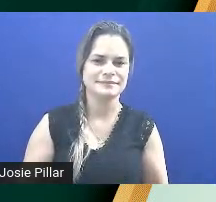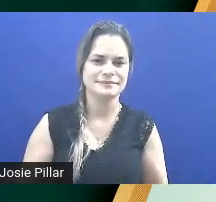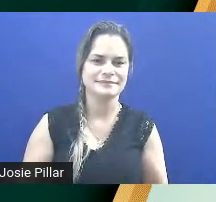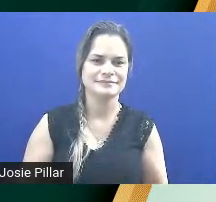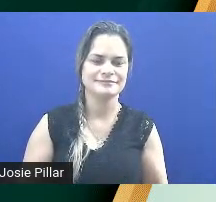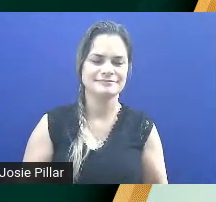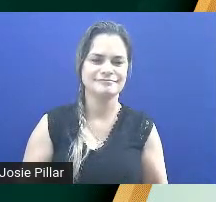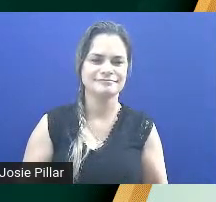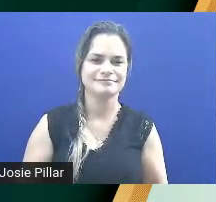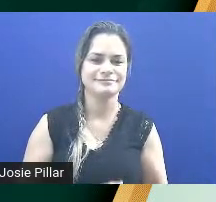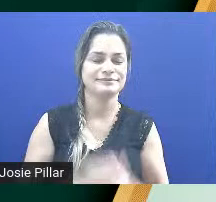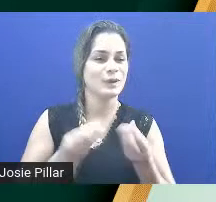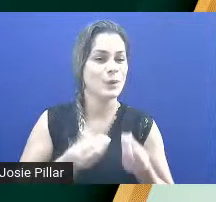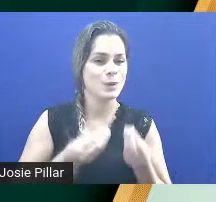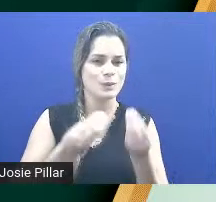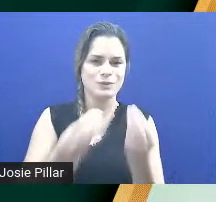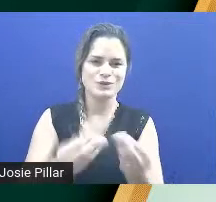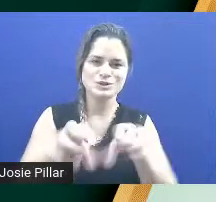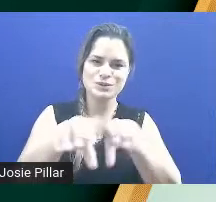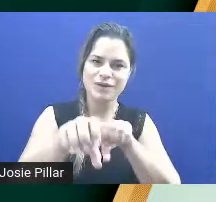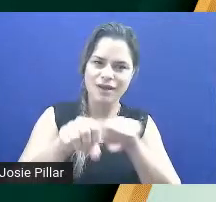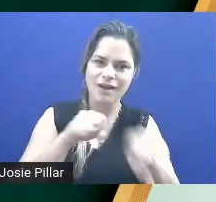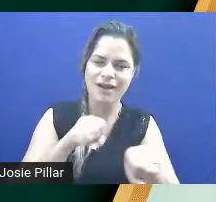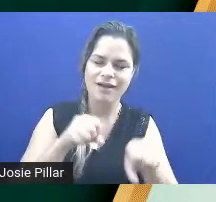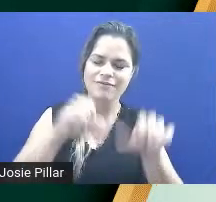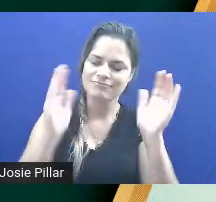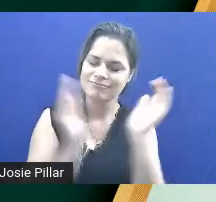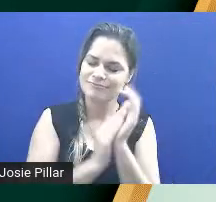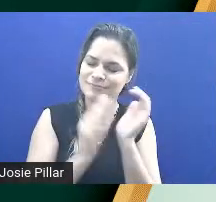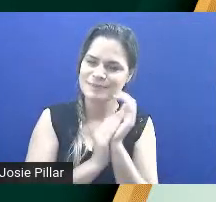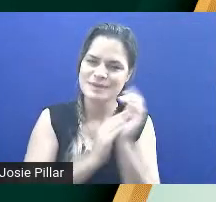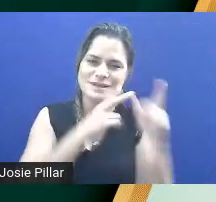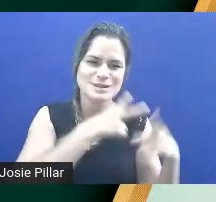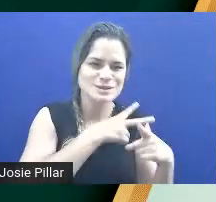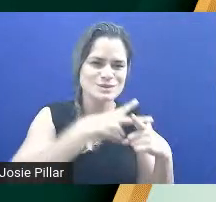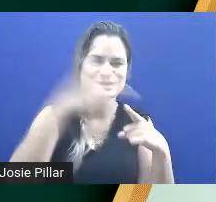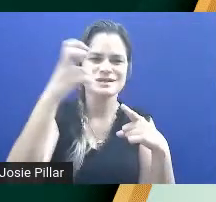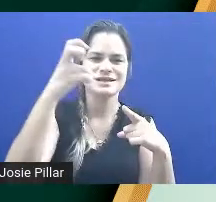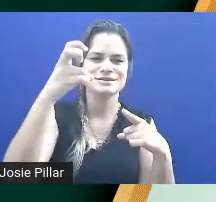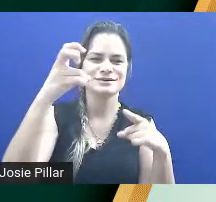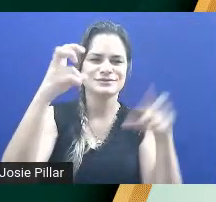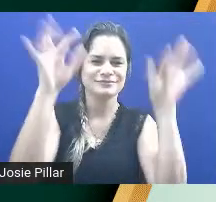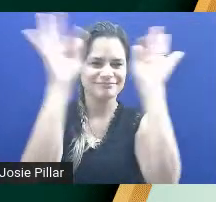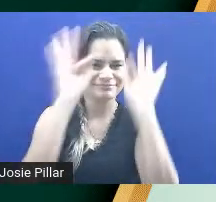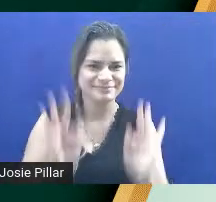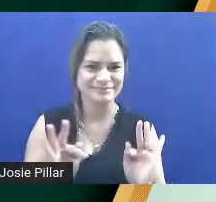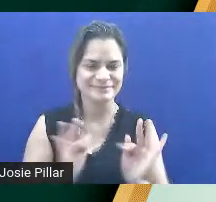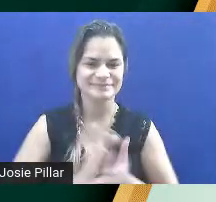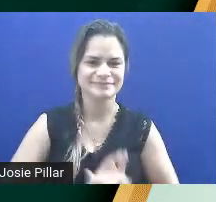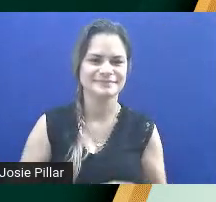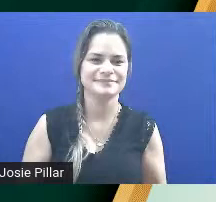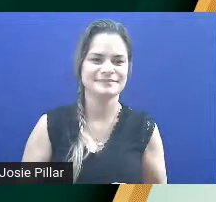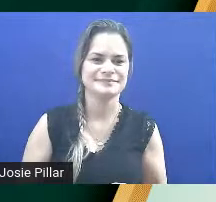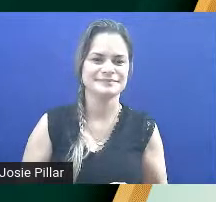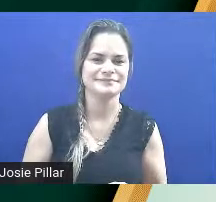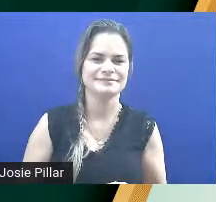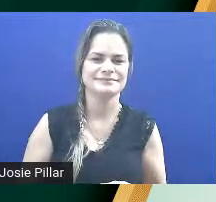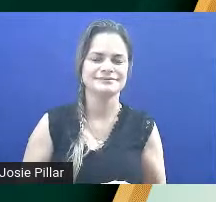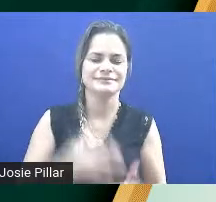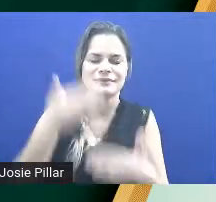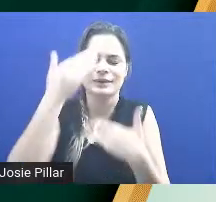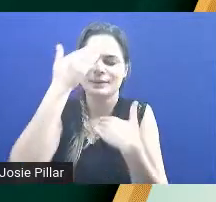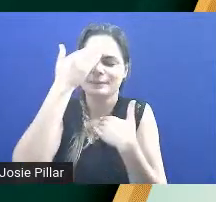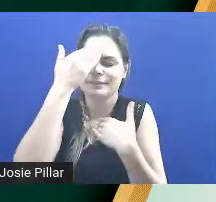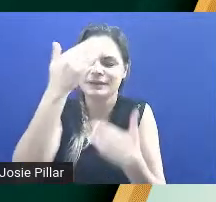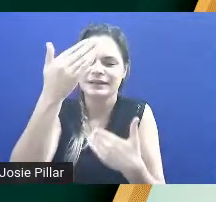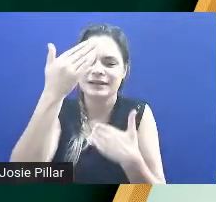Thalita Freitas, confira-te o grau. Parabéns, muito sucesso, felicidades. Muito obrigada. Agradeço